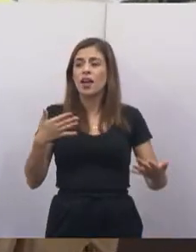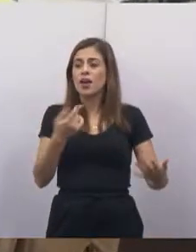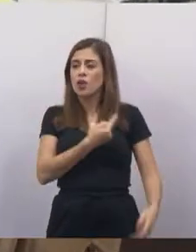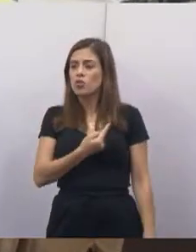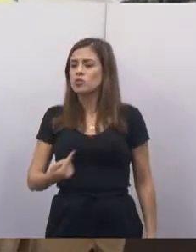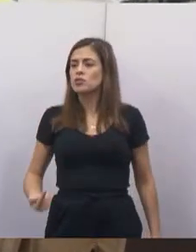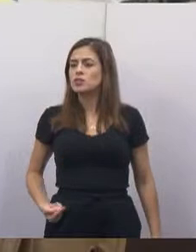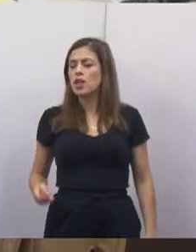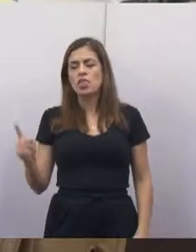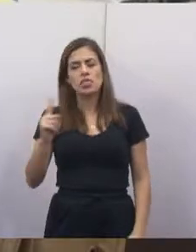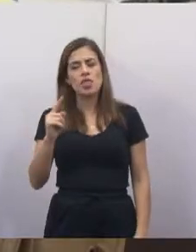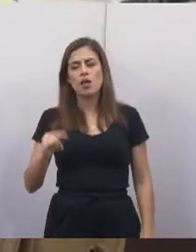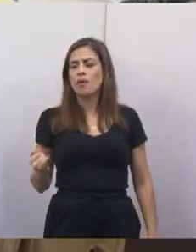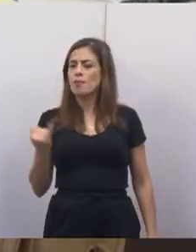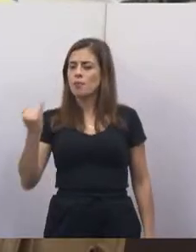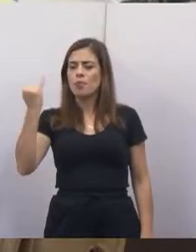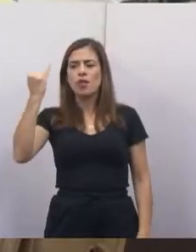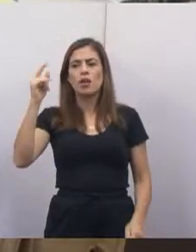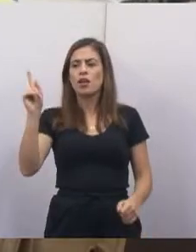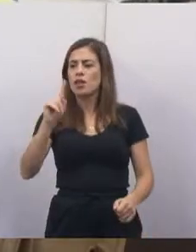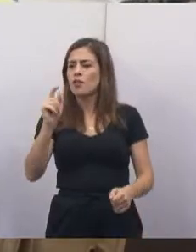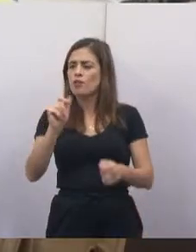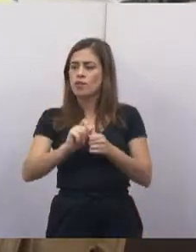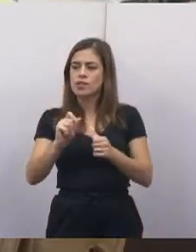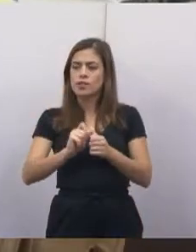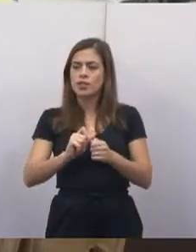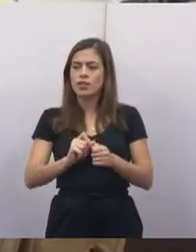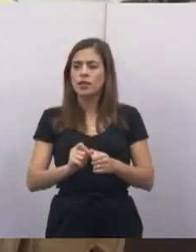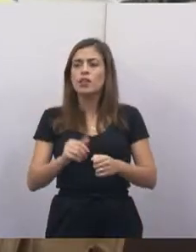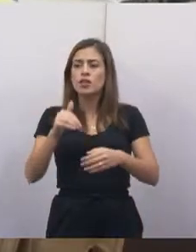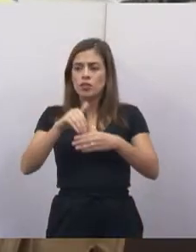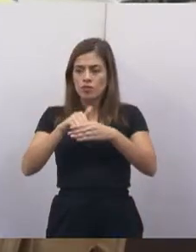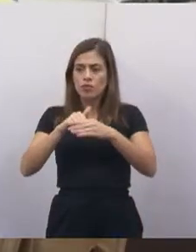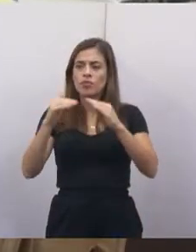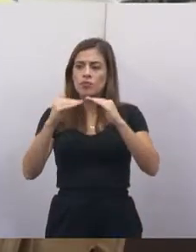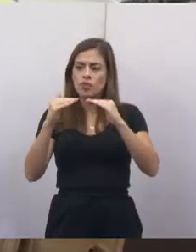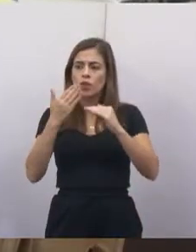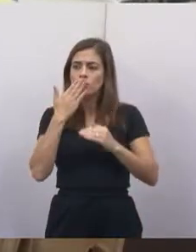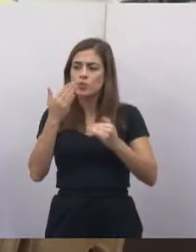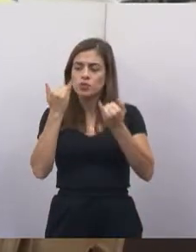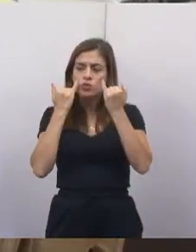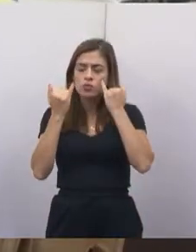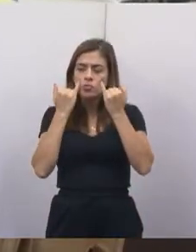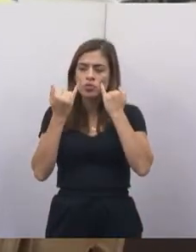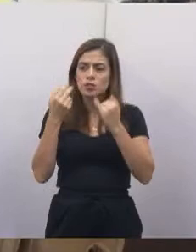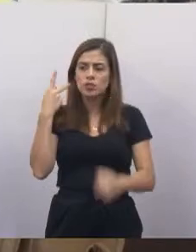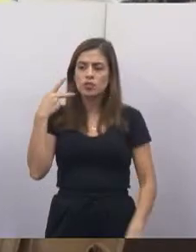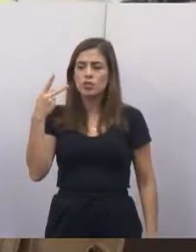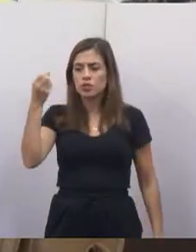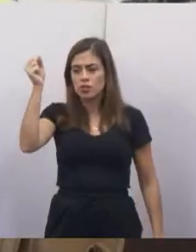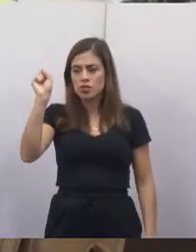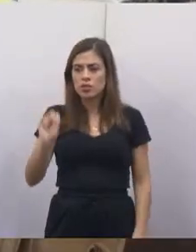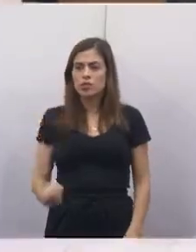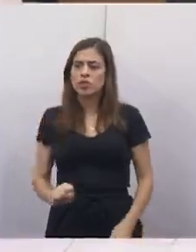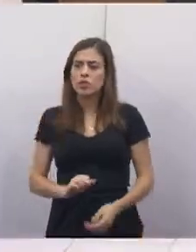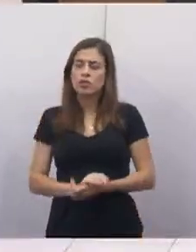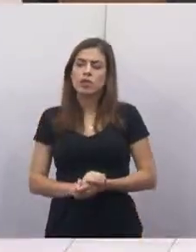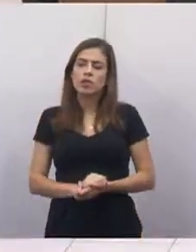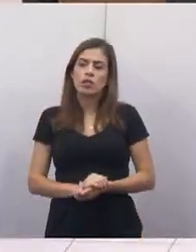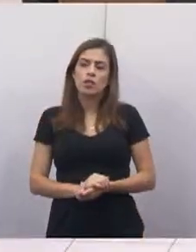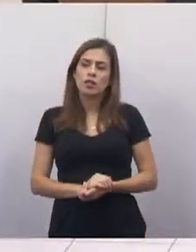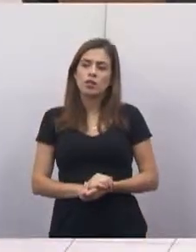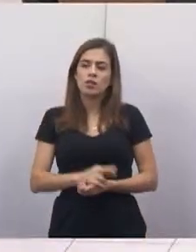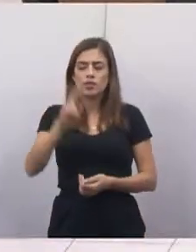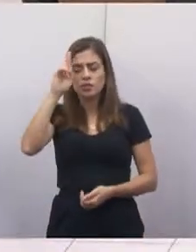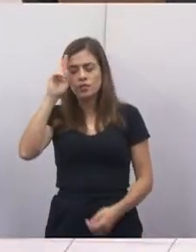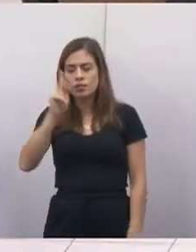gestão, não é a prioridade, ficou claro que não vão fazer. Sou favorável ao pedido de informações da vereadora Sônia. Senhor